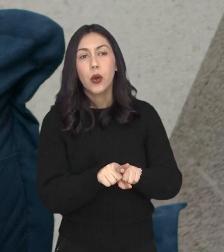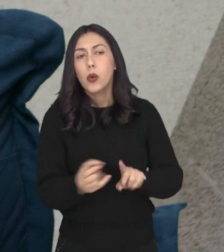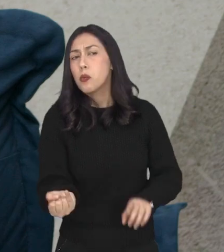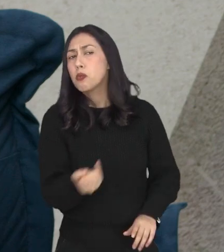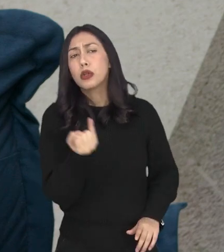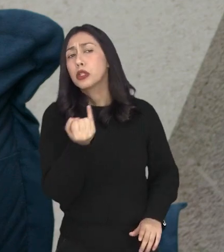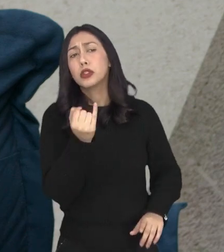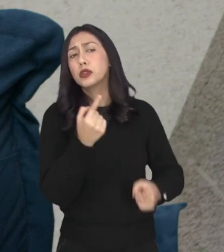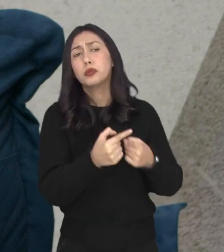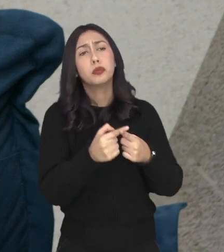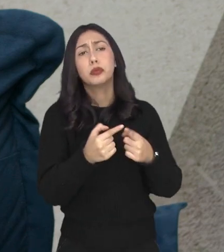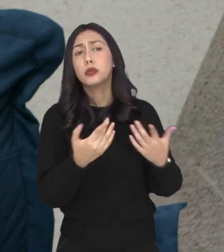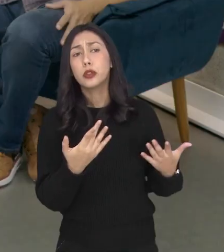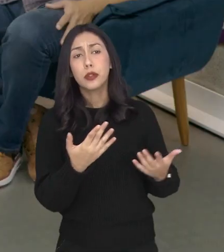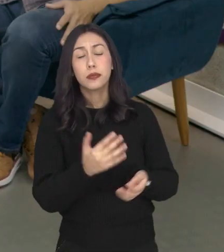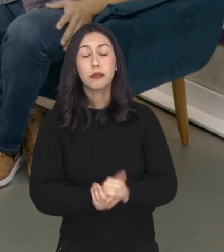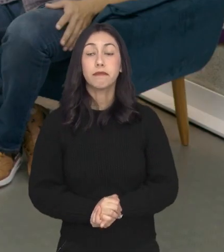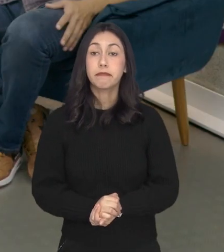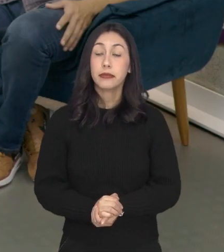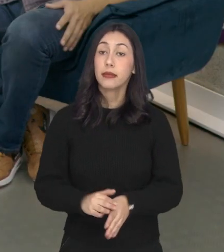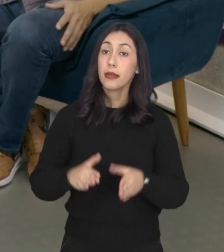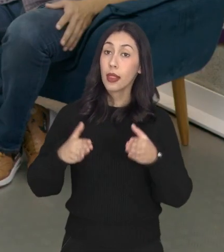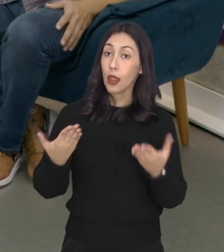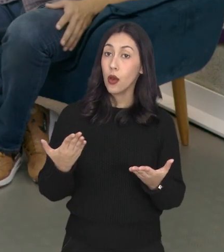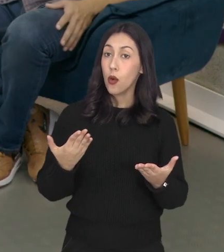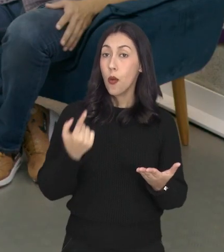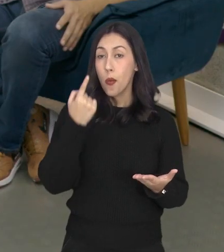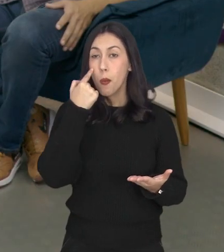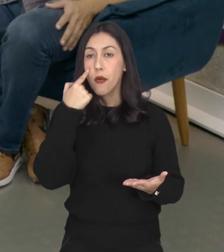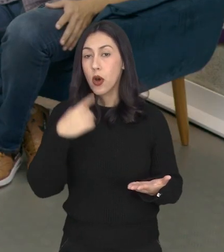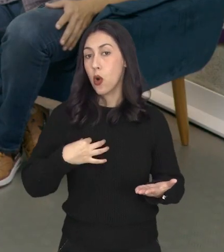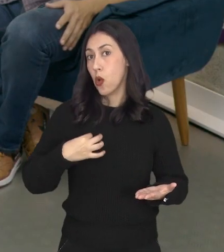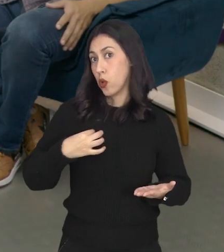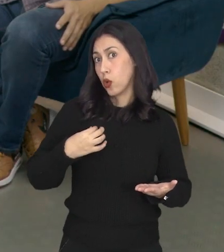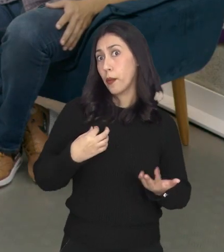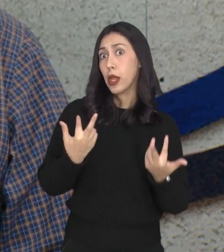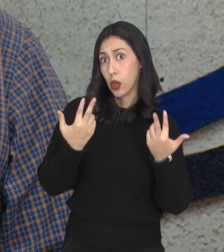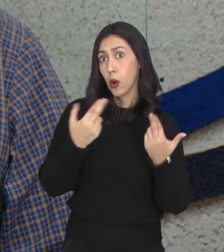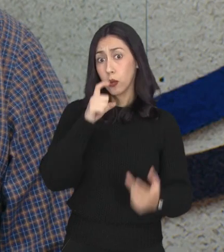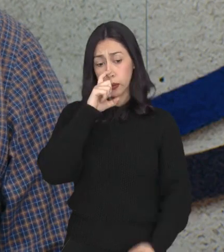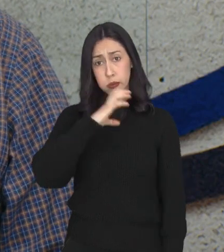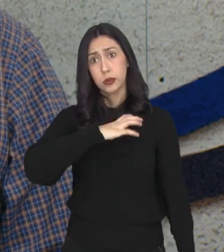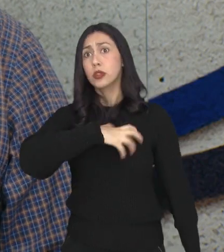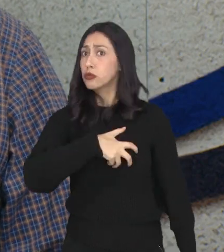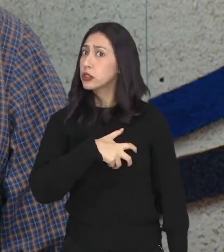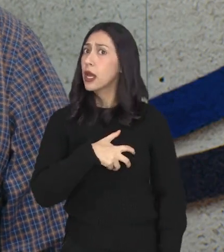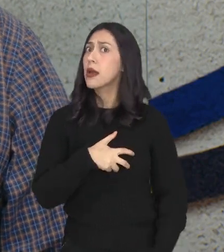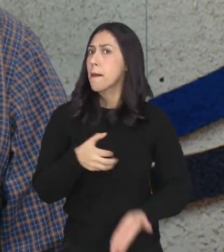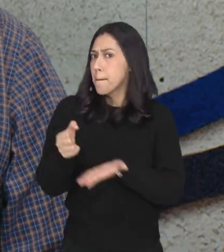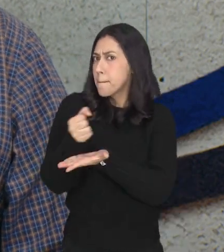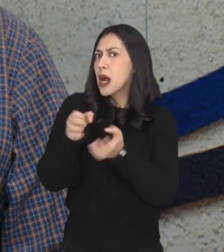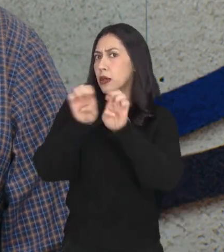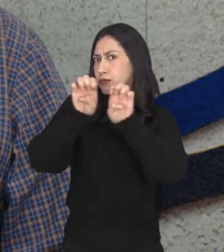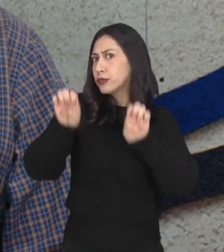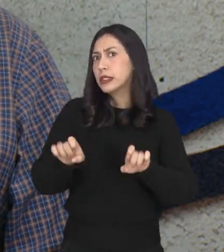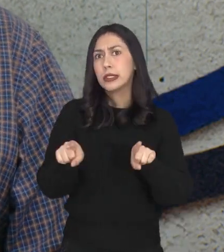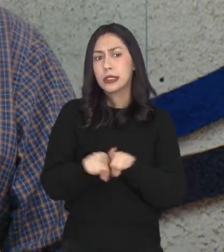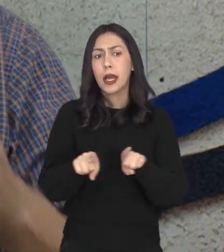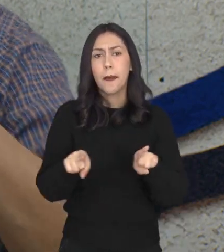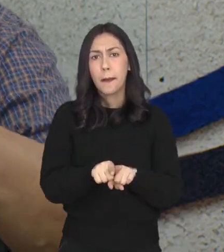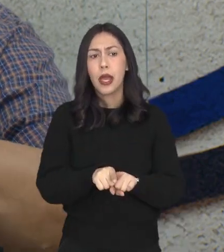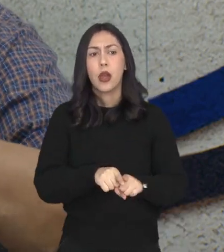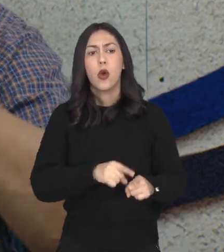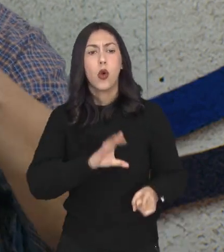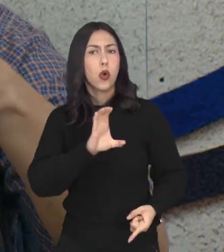a importância deles? É assim, Adriana, a gente vê um clube hoje que tem estrutura, que é o São José, tem uns clubes que eu trabalho, que é o